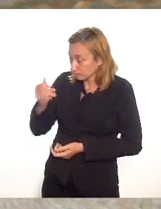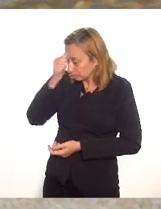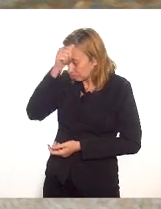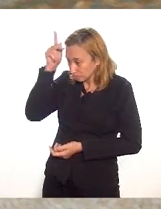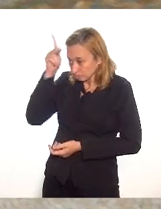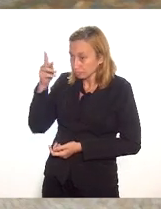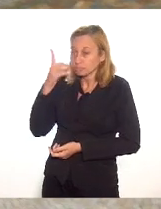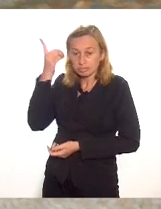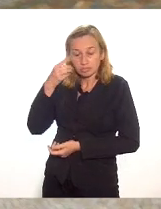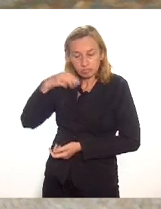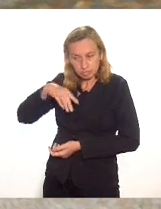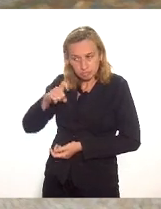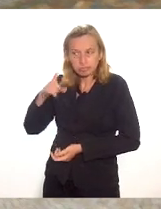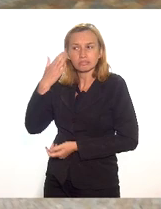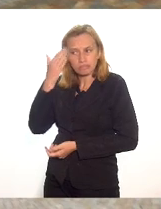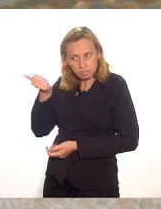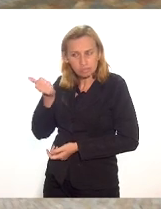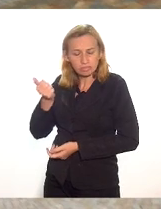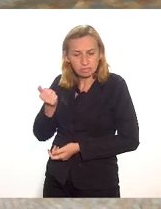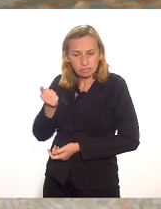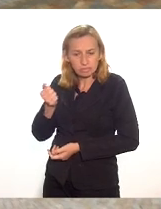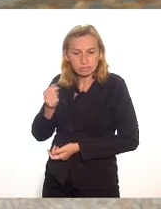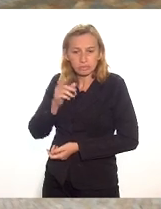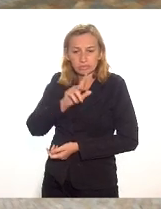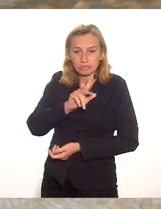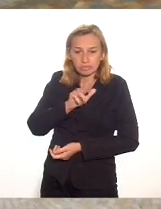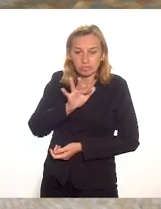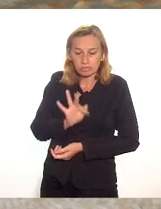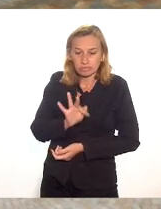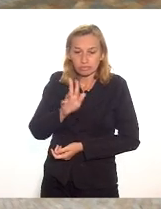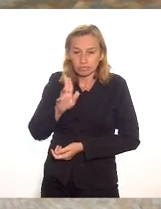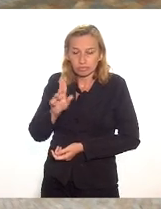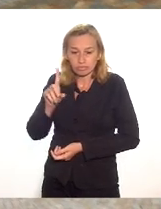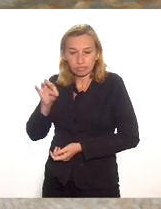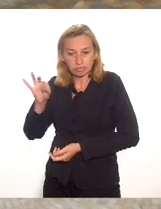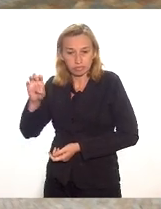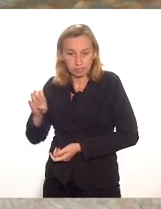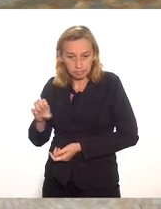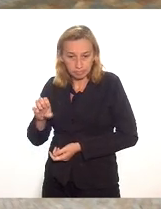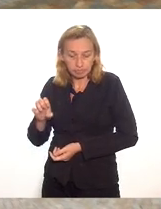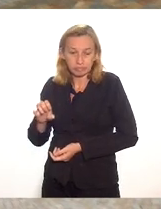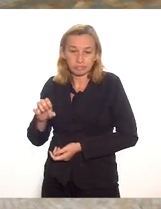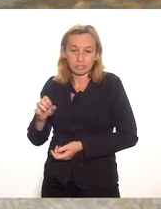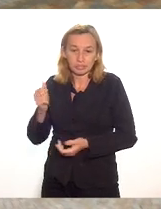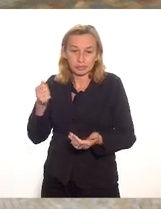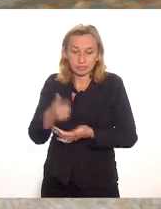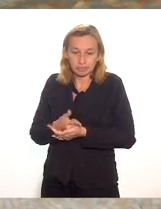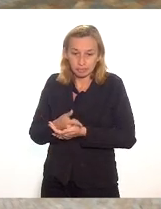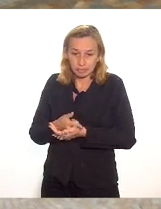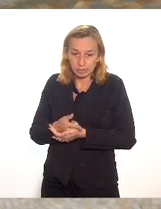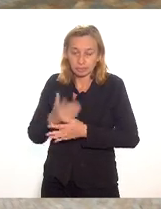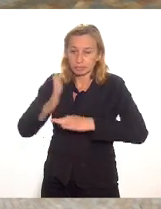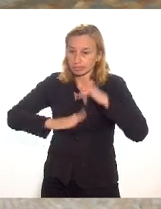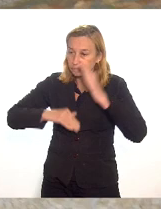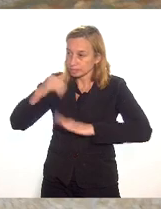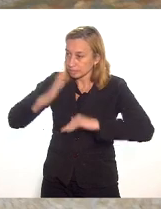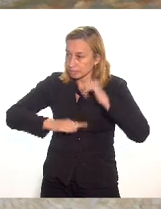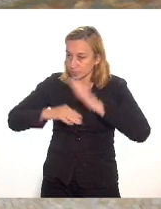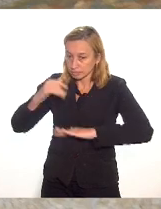Max, e sabe que o Fundeb é que paga os profissionais de educação. O Fundeb não